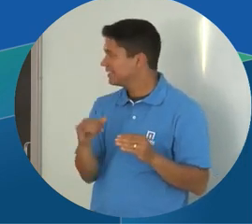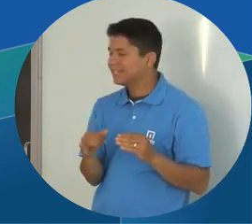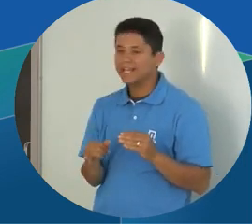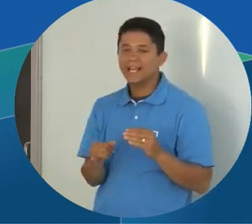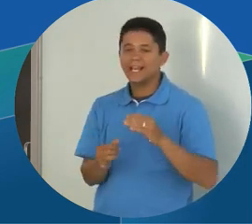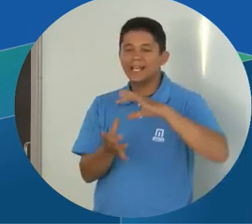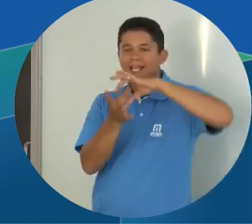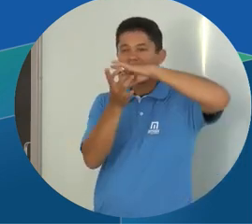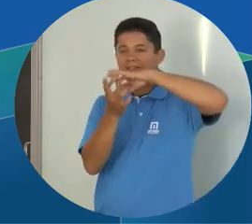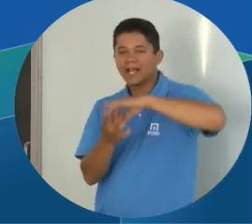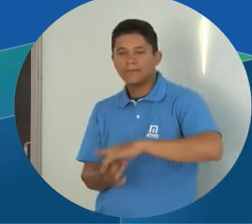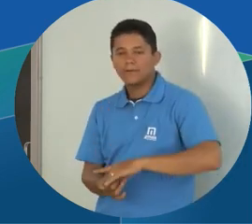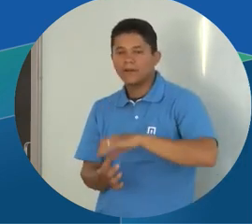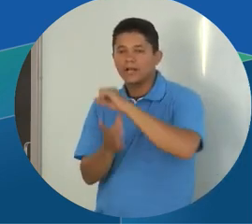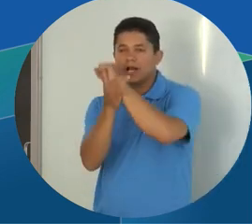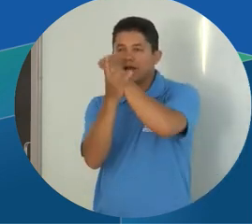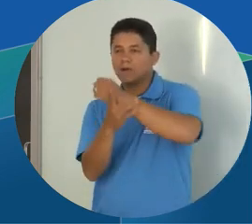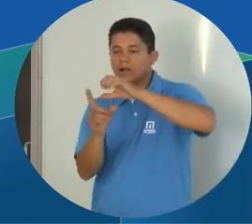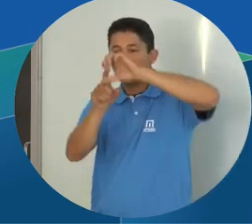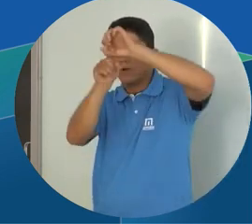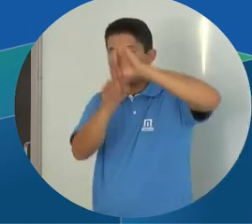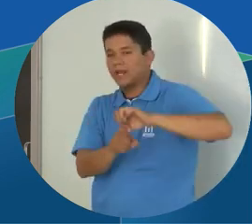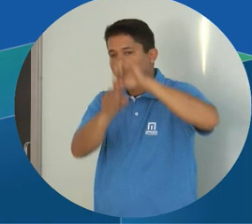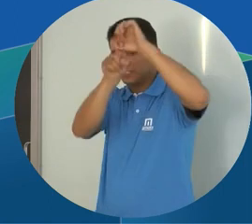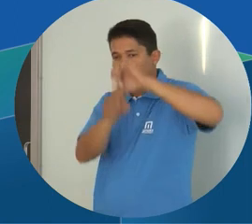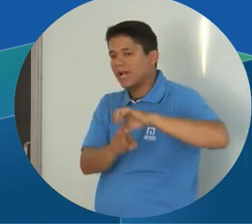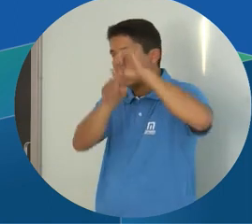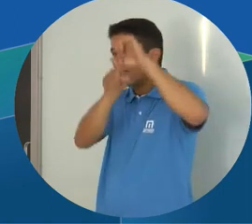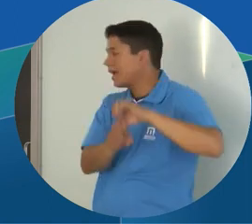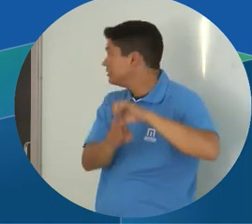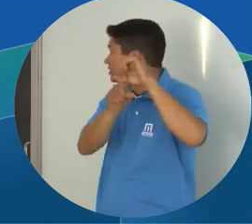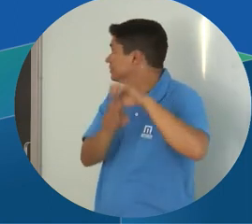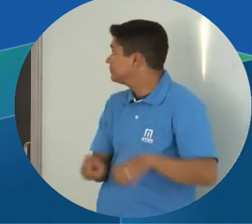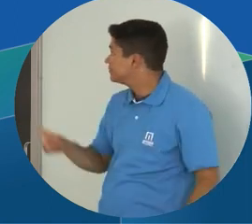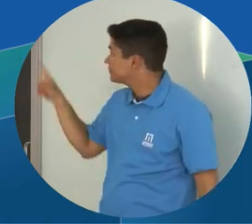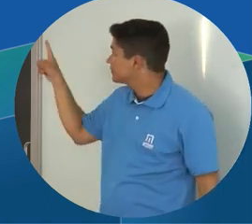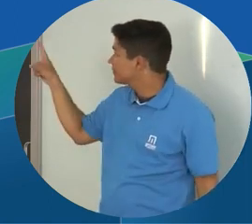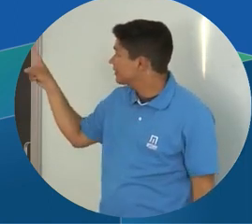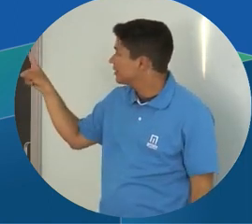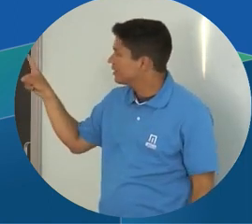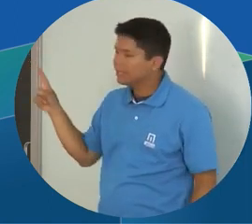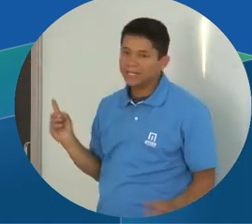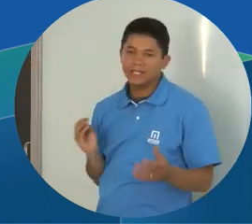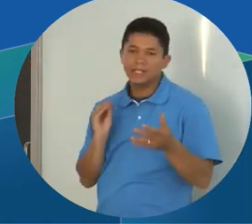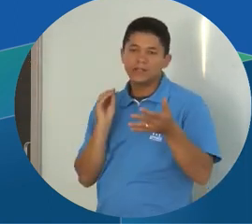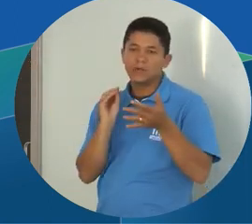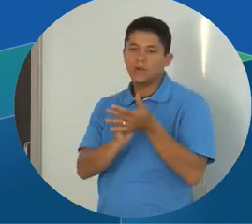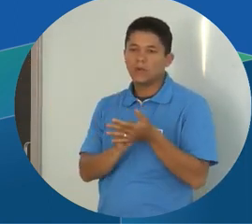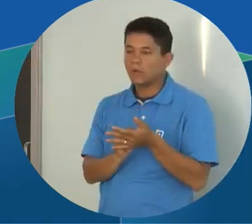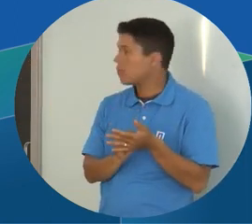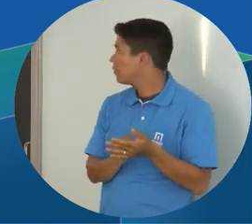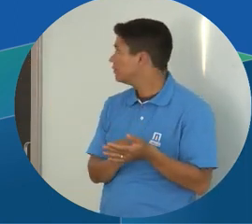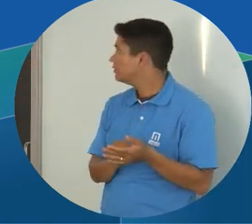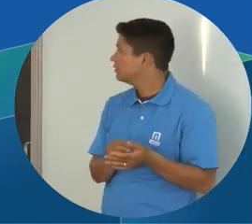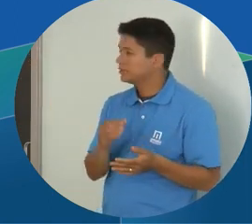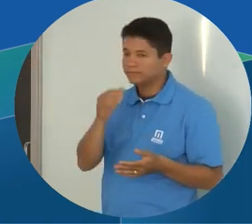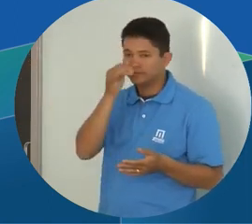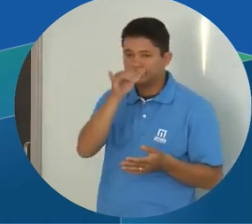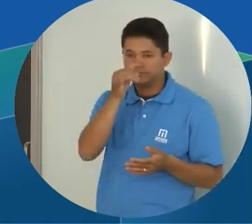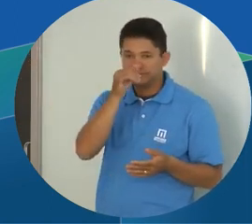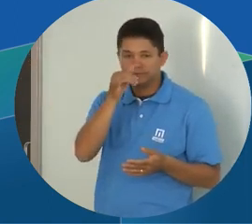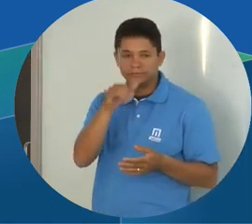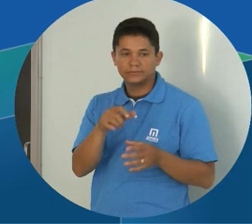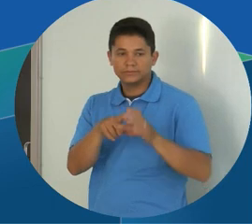ancoragem, né, Carolina? Coloquei equivocadamente. Aqui é a saída de linha de transmissão, então era um cabo de ancoragem da saída de linha que